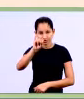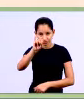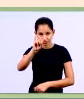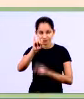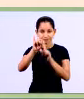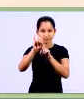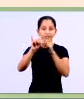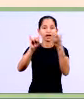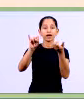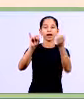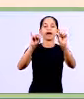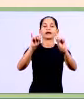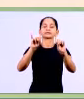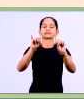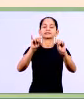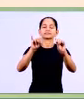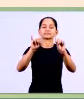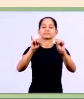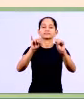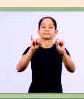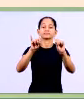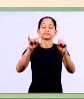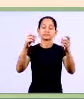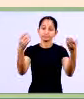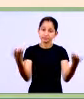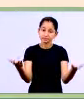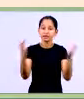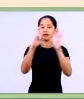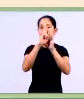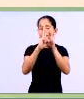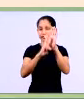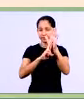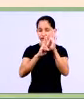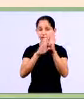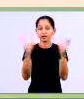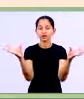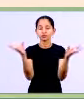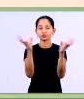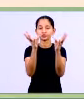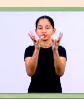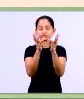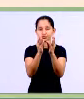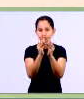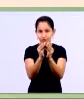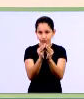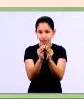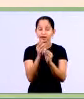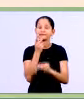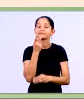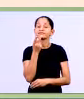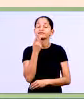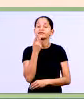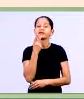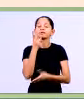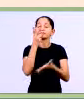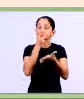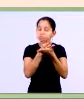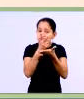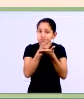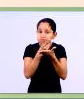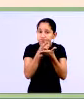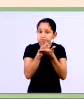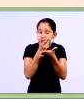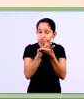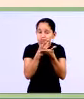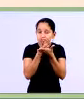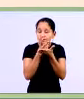Social começa com S. A regra da nossa língua, como agora é unido, a regra da nossa língua diz assim. Os opostos que se atraem, nesse